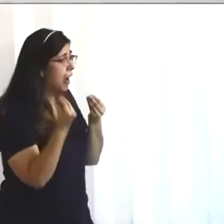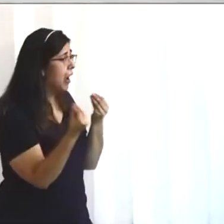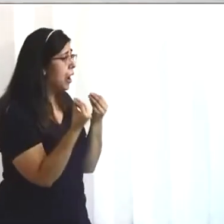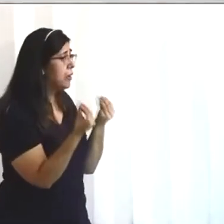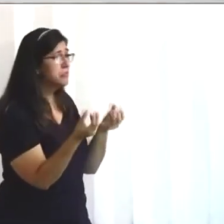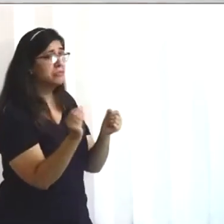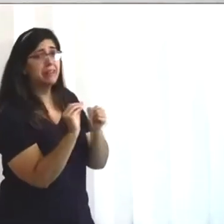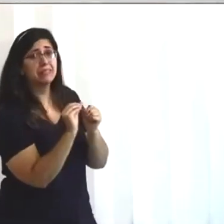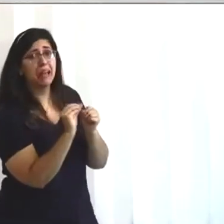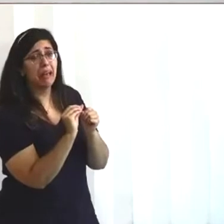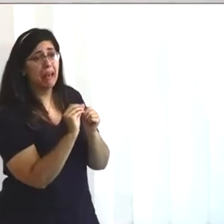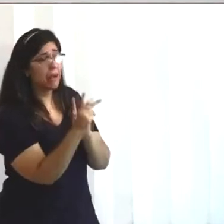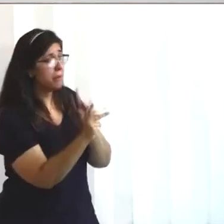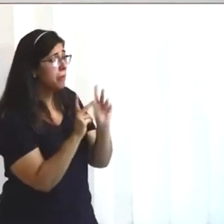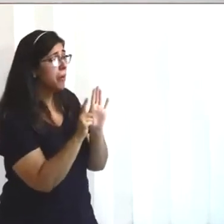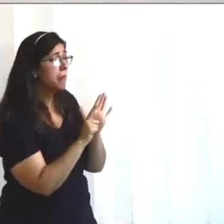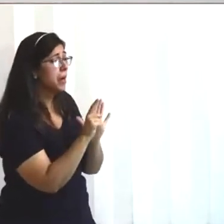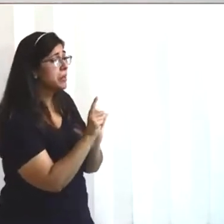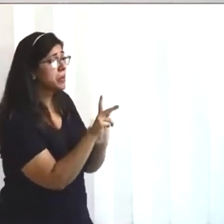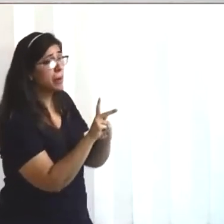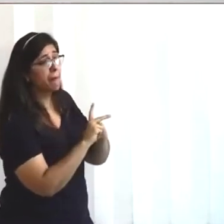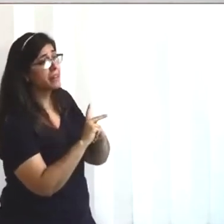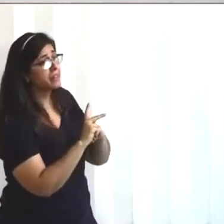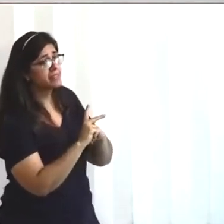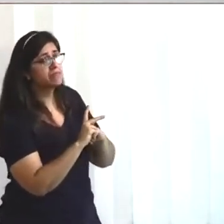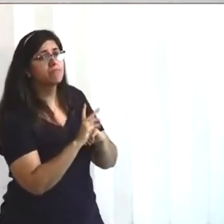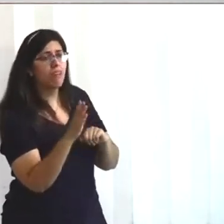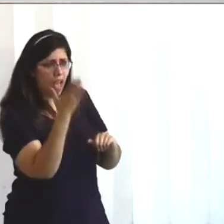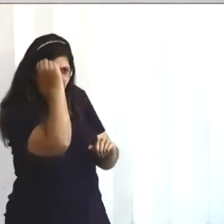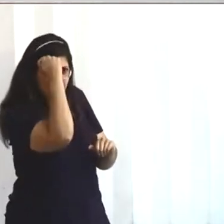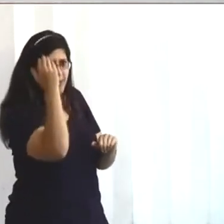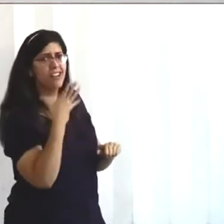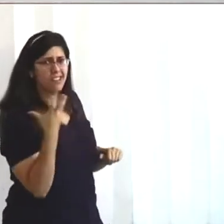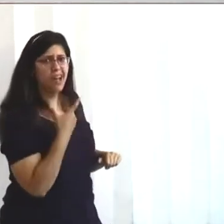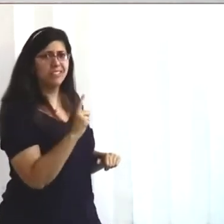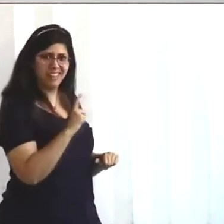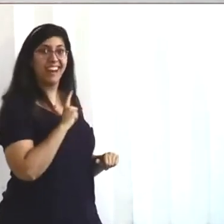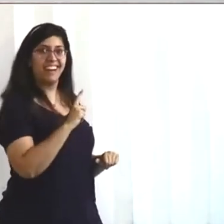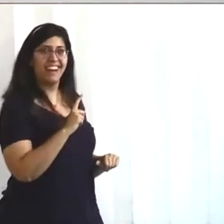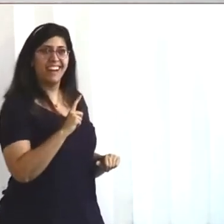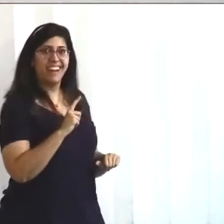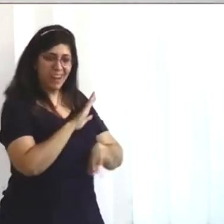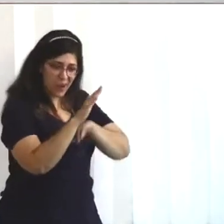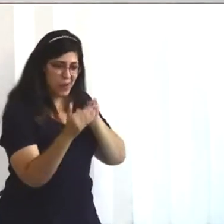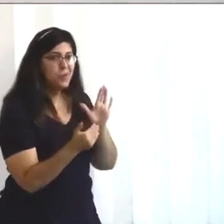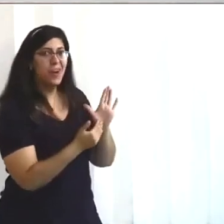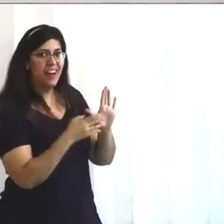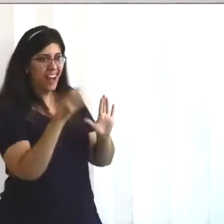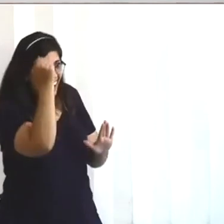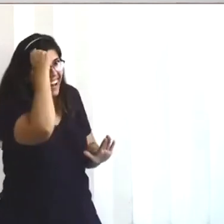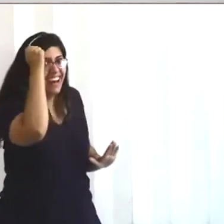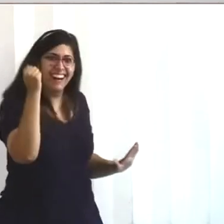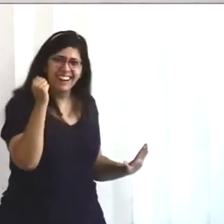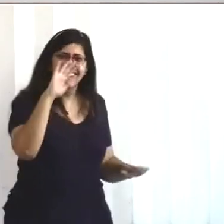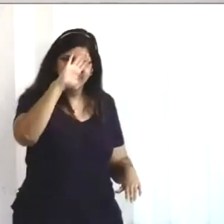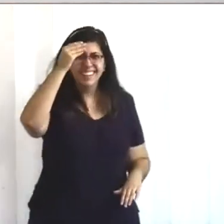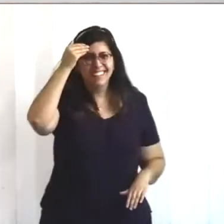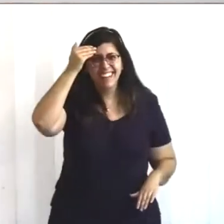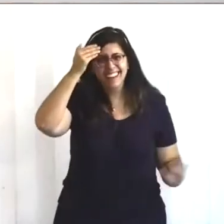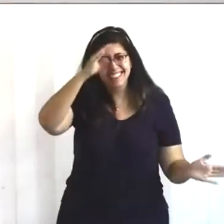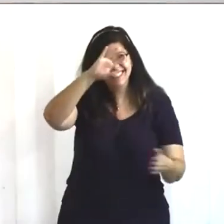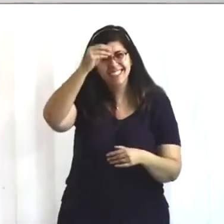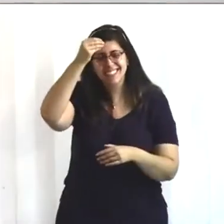então não corra o risco que os judeus correram, o risco de negá-lo, o risco de achar que isso não vem de Deus.